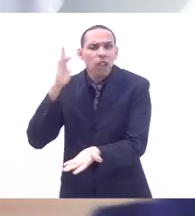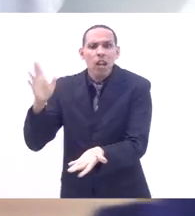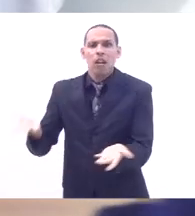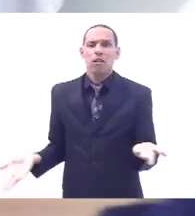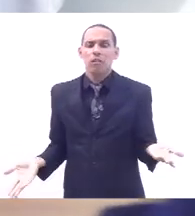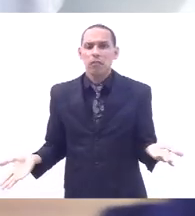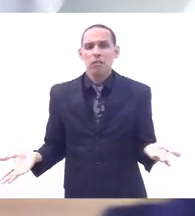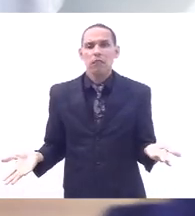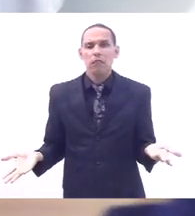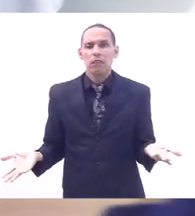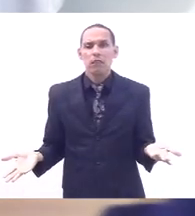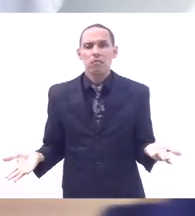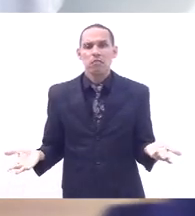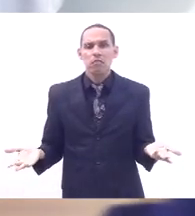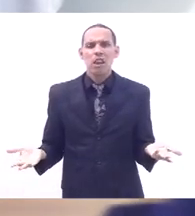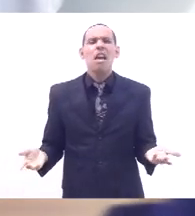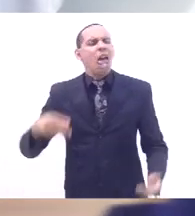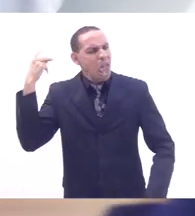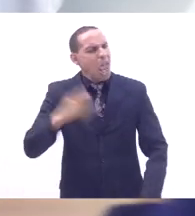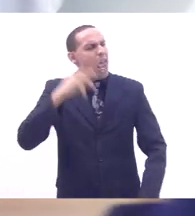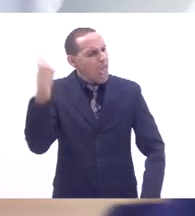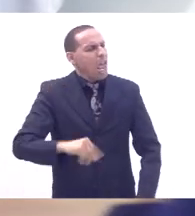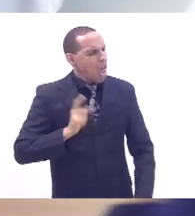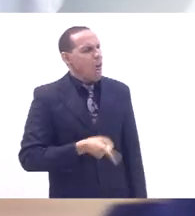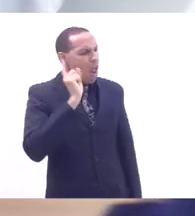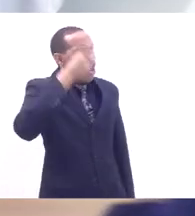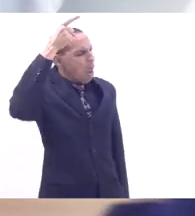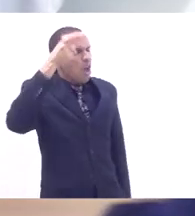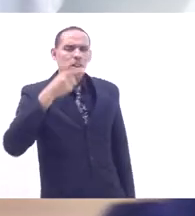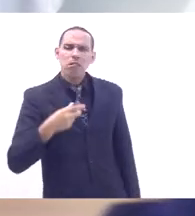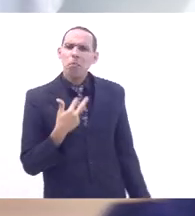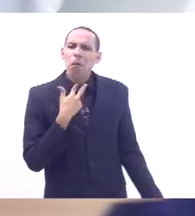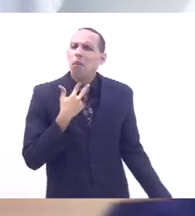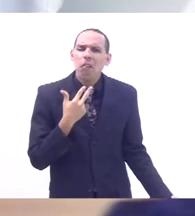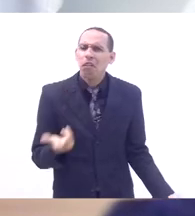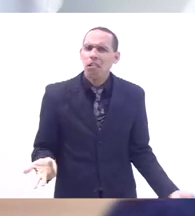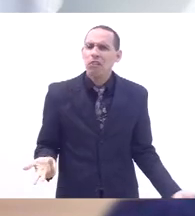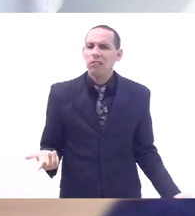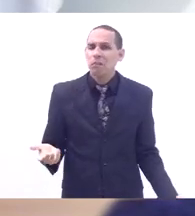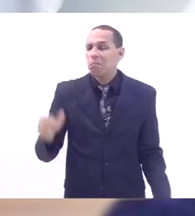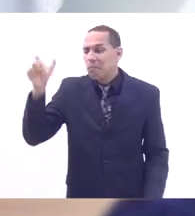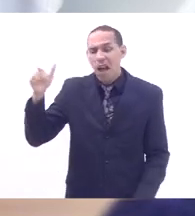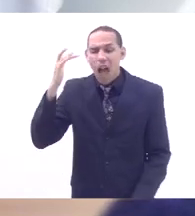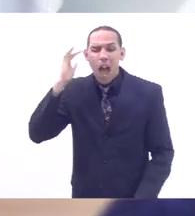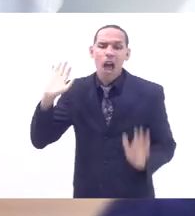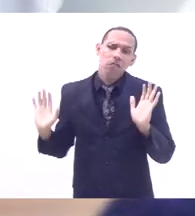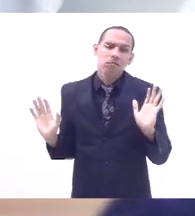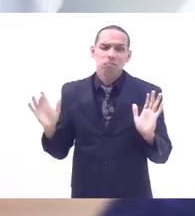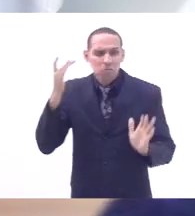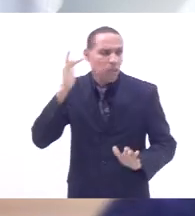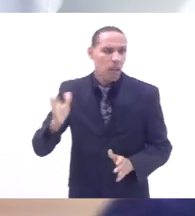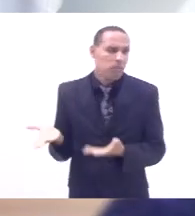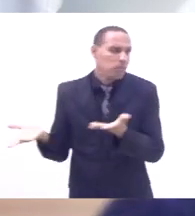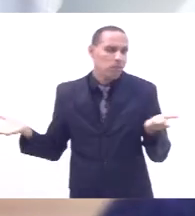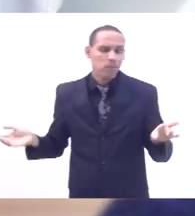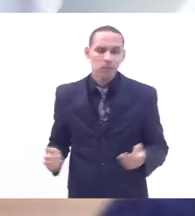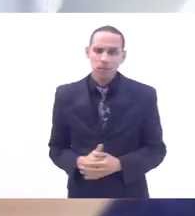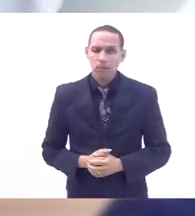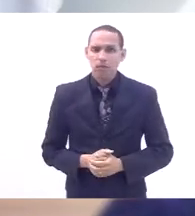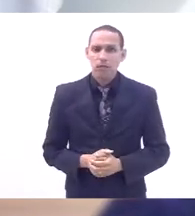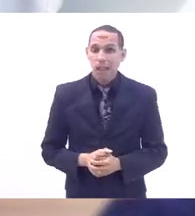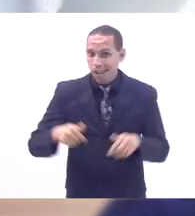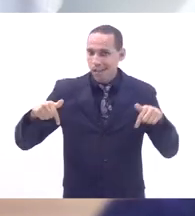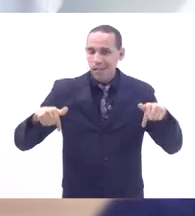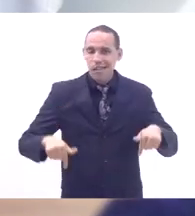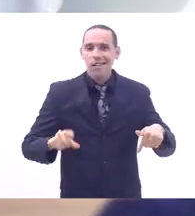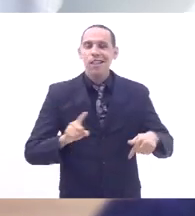mas acha que tem que meter o bedelho, tem que falar numa coisa que ela não sabe. E aqui dentro